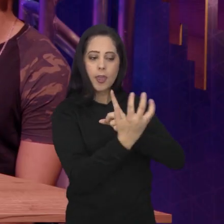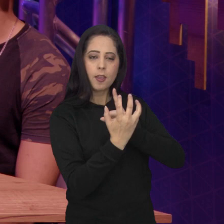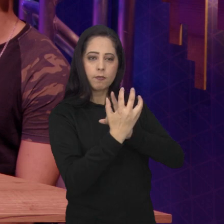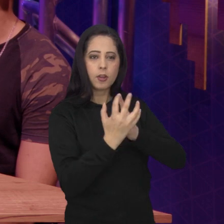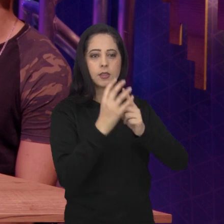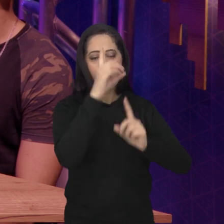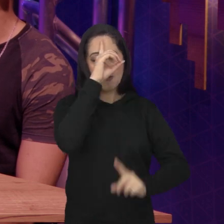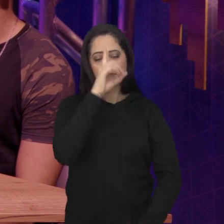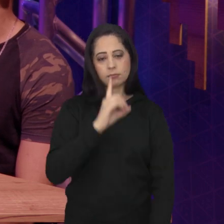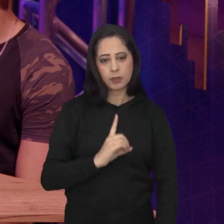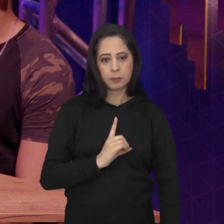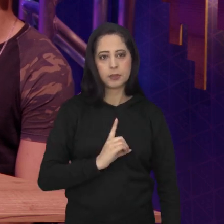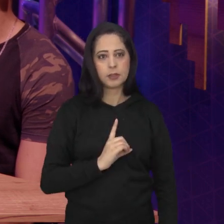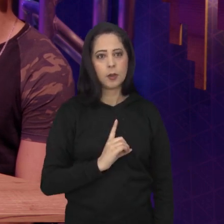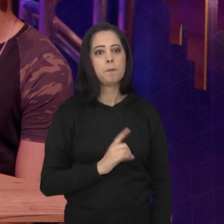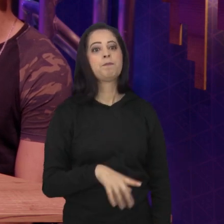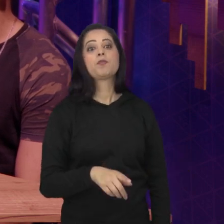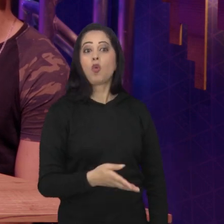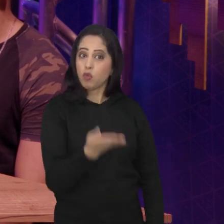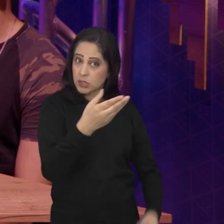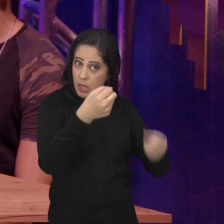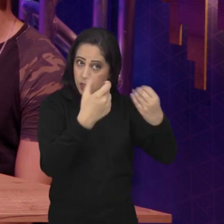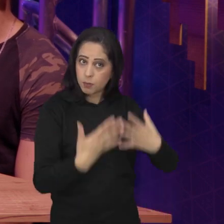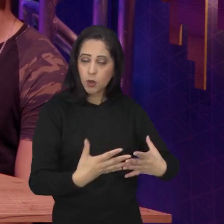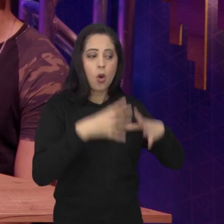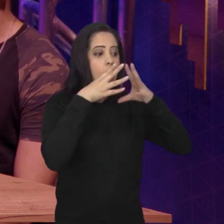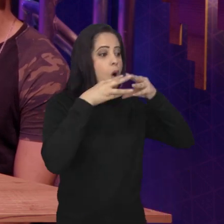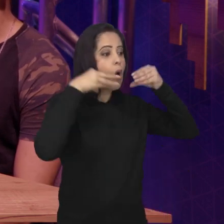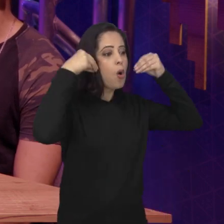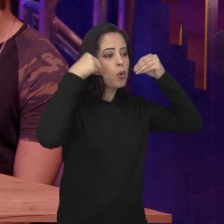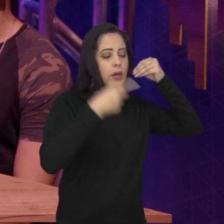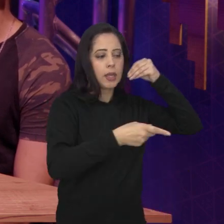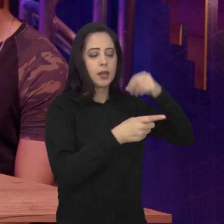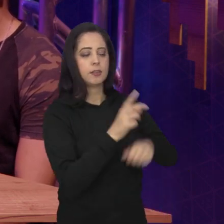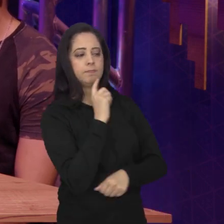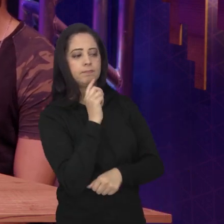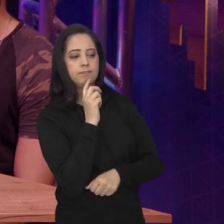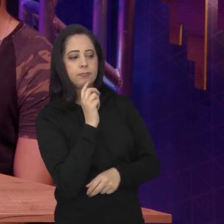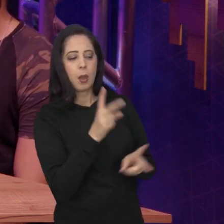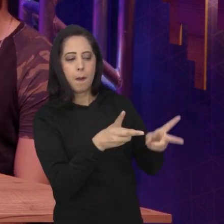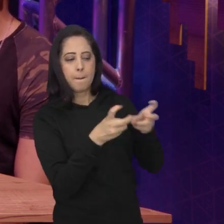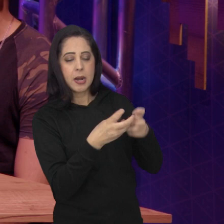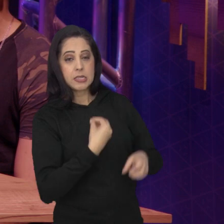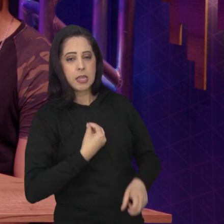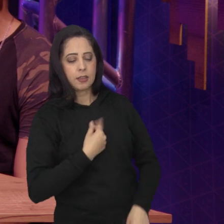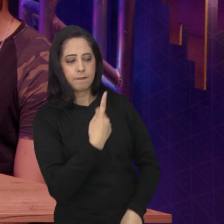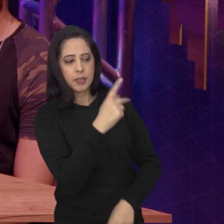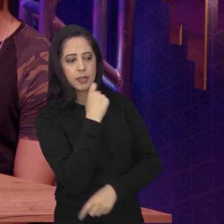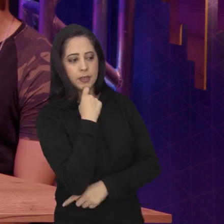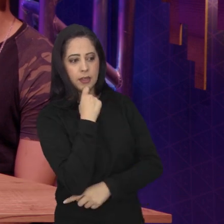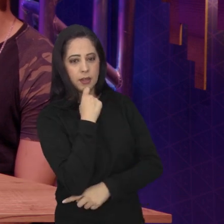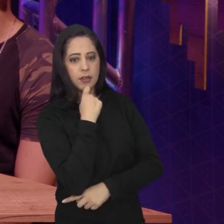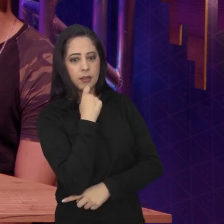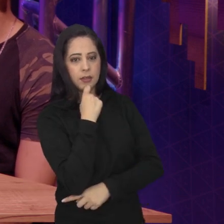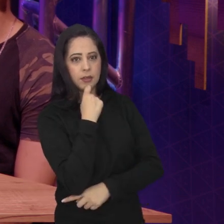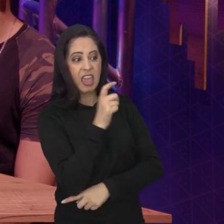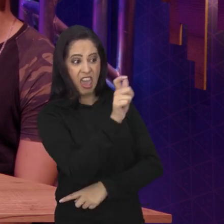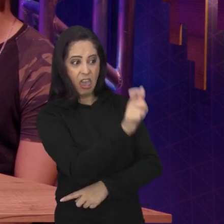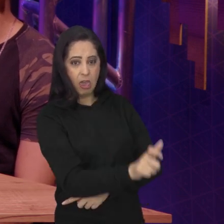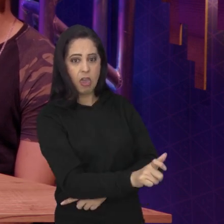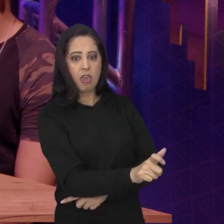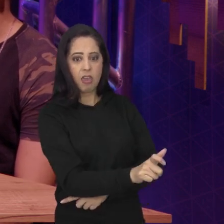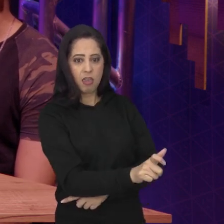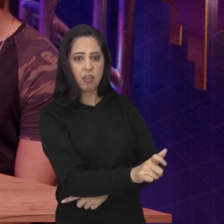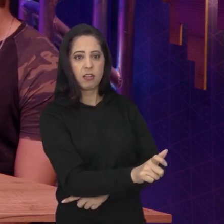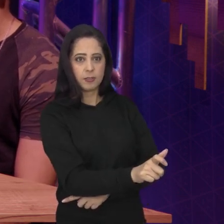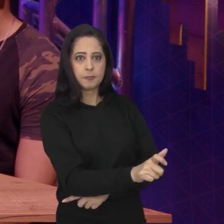uma construção. E você exemplificou, né? O Coringa, se a gente para observar a